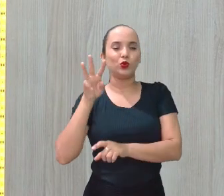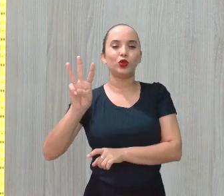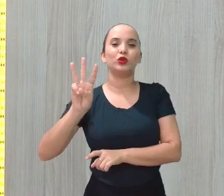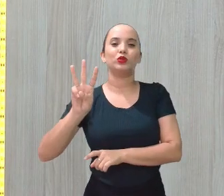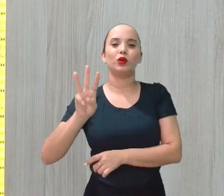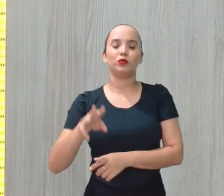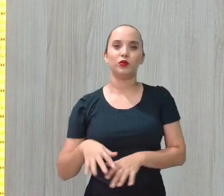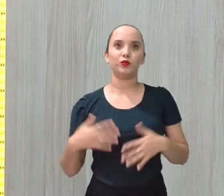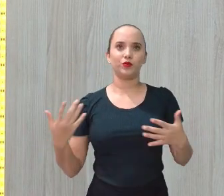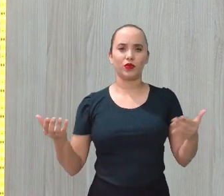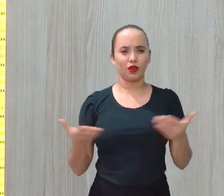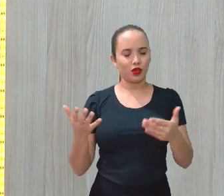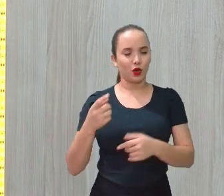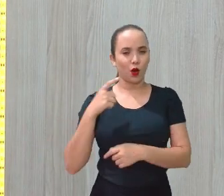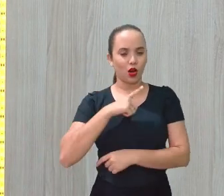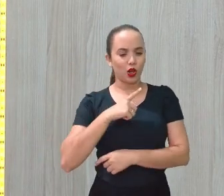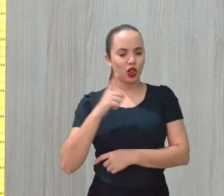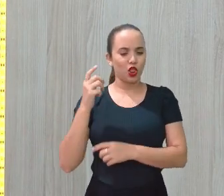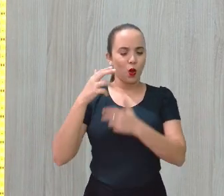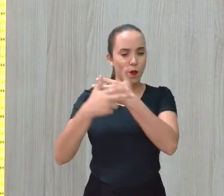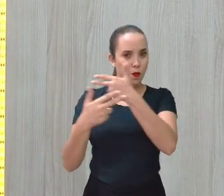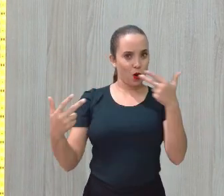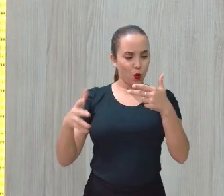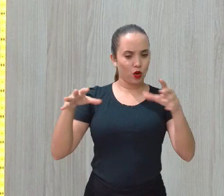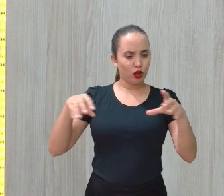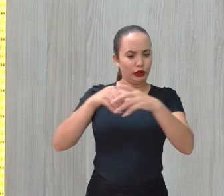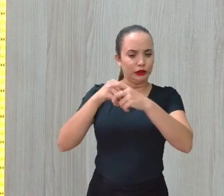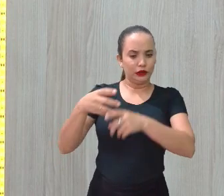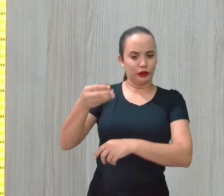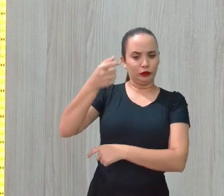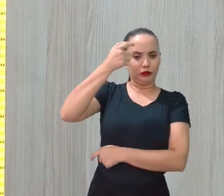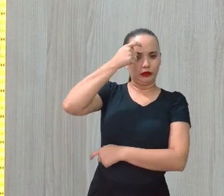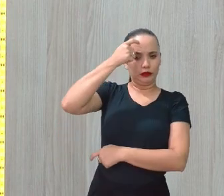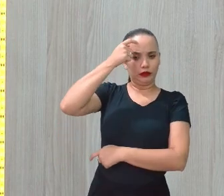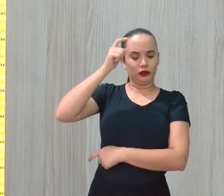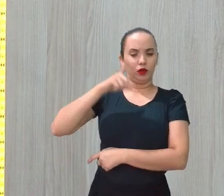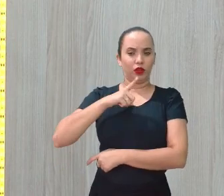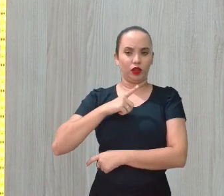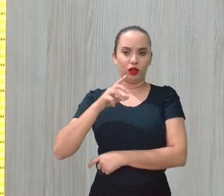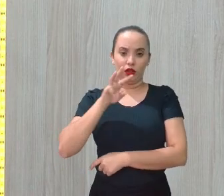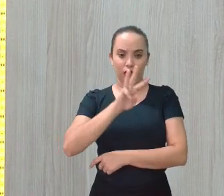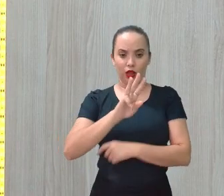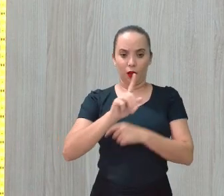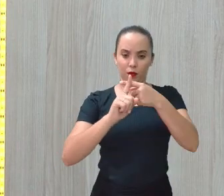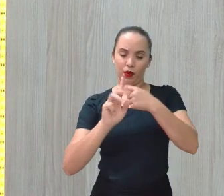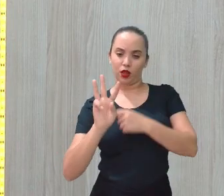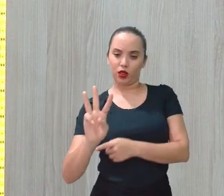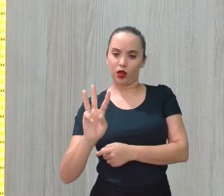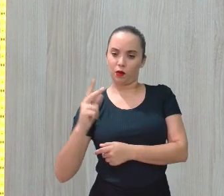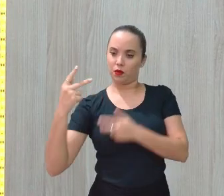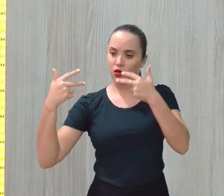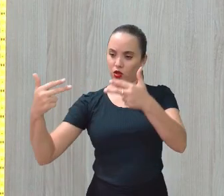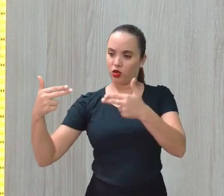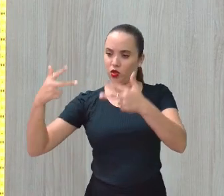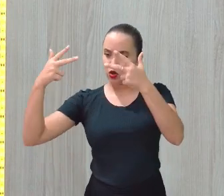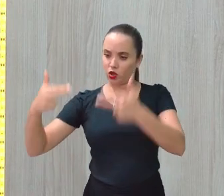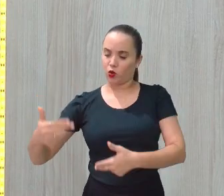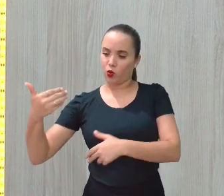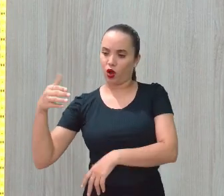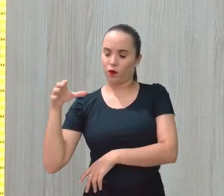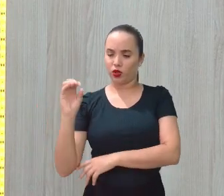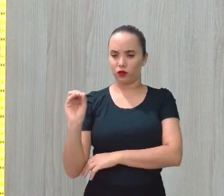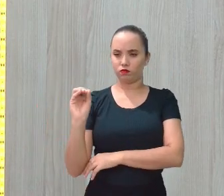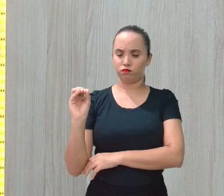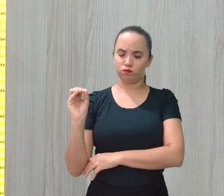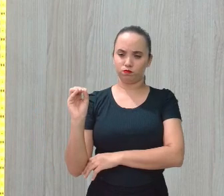cabeça, professor, porque aí tinha lá, né? W mais W igual a 10, não foi isso? Isso. W mais